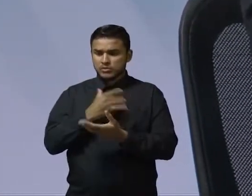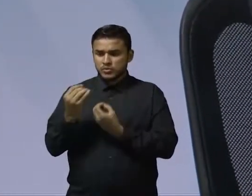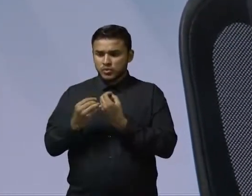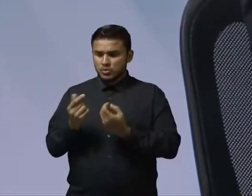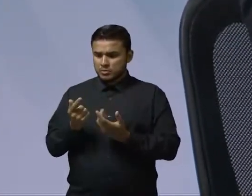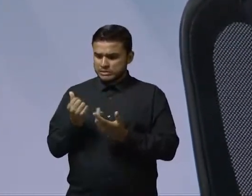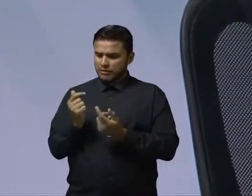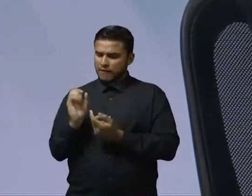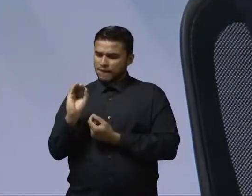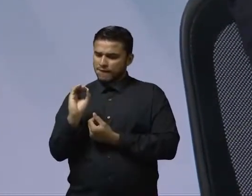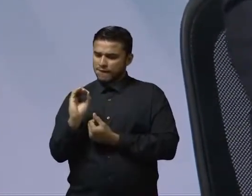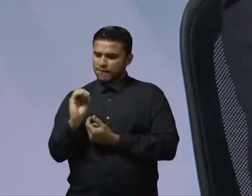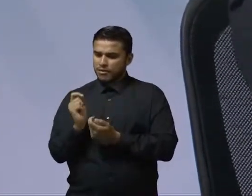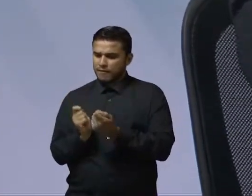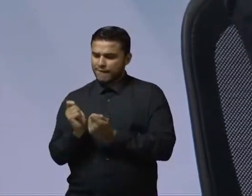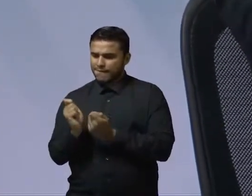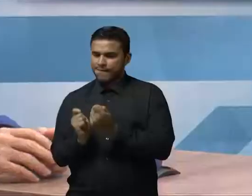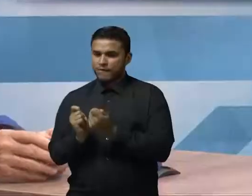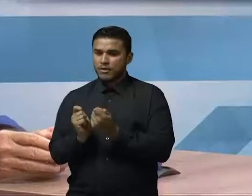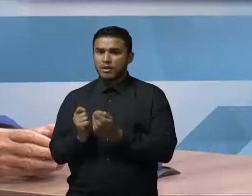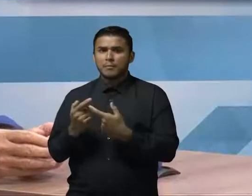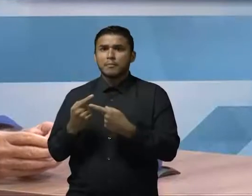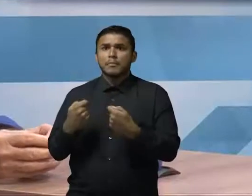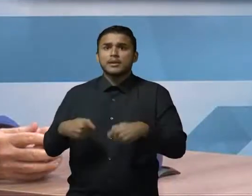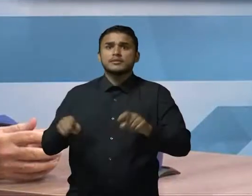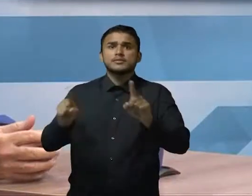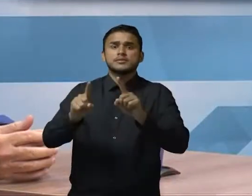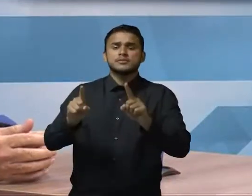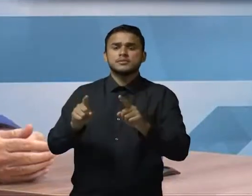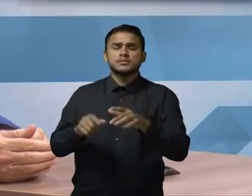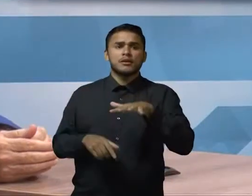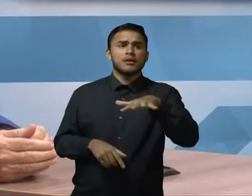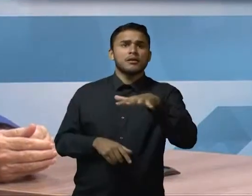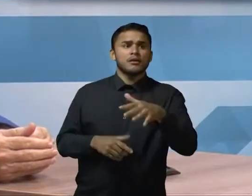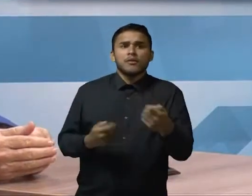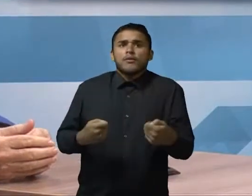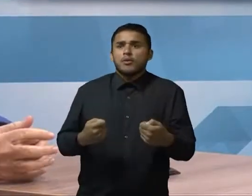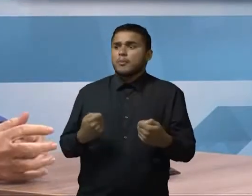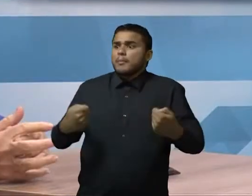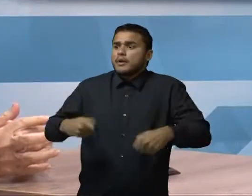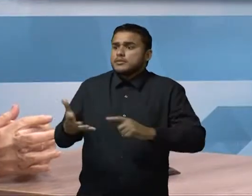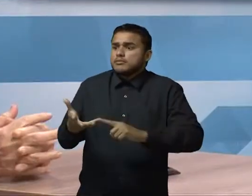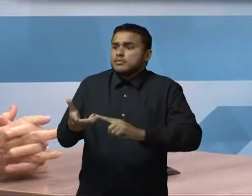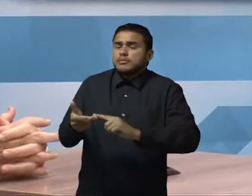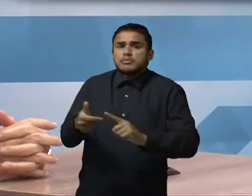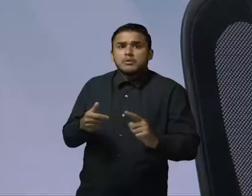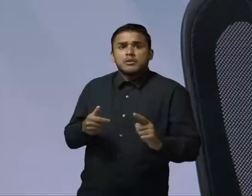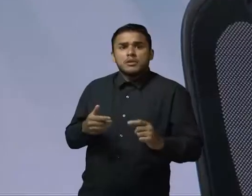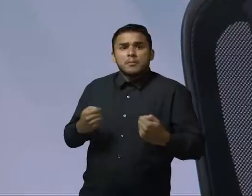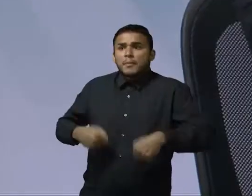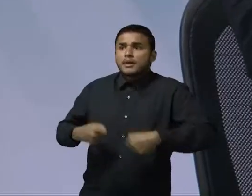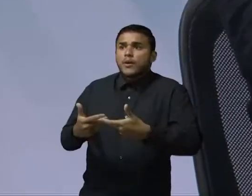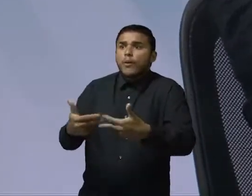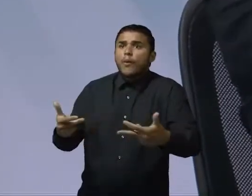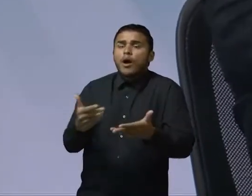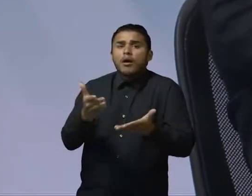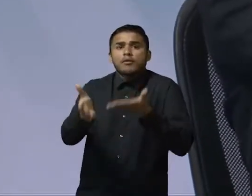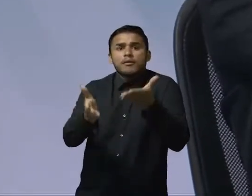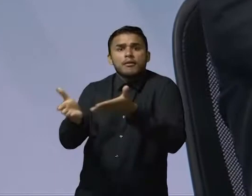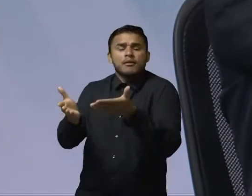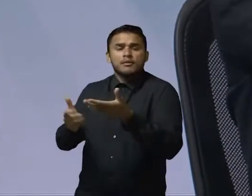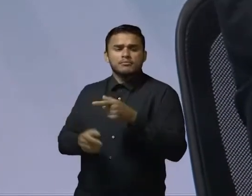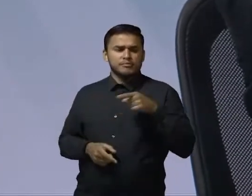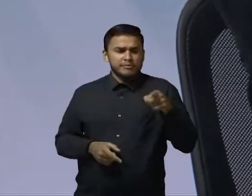ou reduzisse o orçamento da polícia em aumento de demanda. Tem peso 2, aumenta a necessidade e você corta os investimentos. Ao passo que na polícia